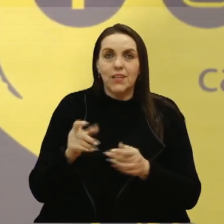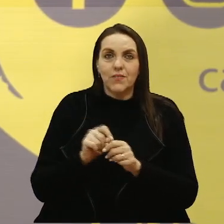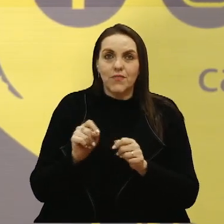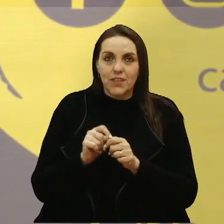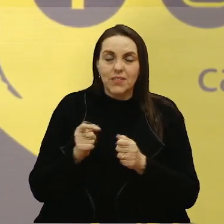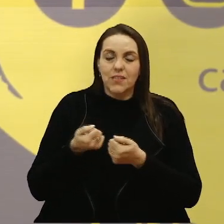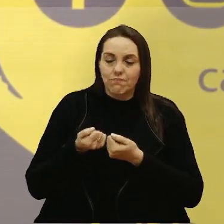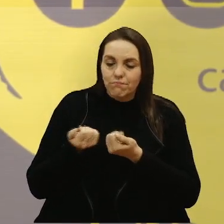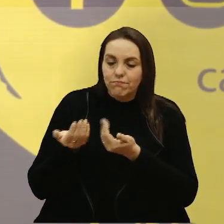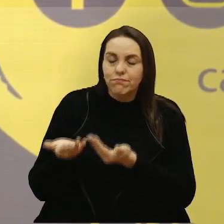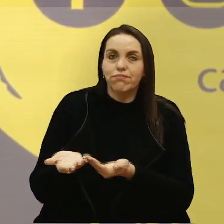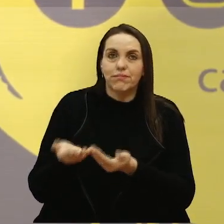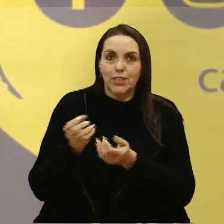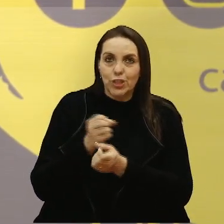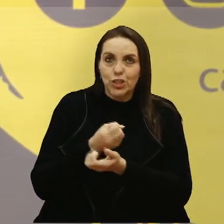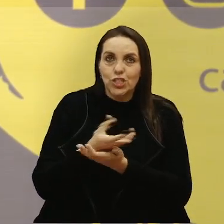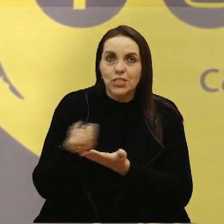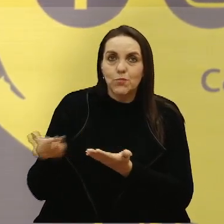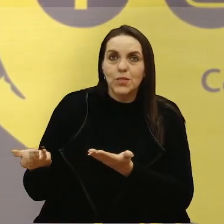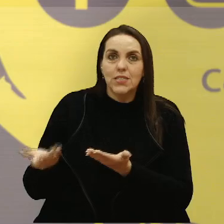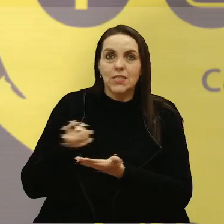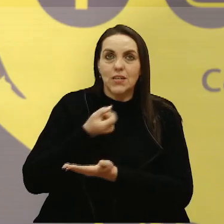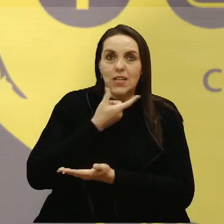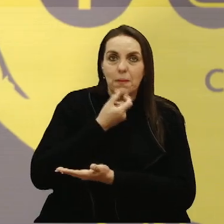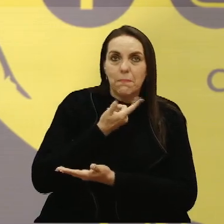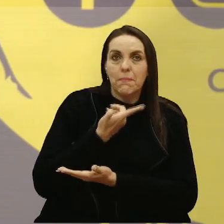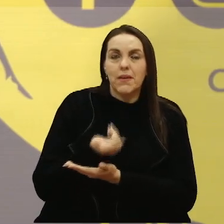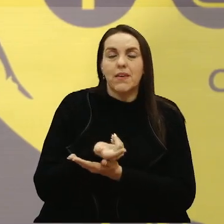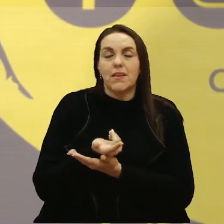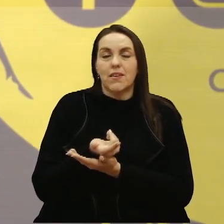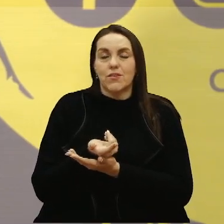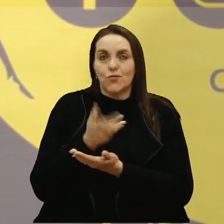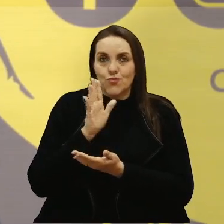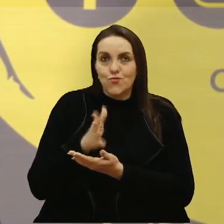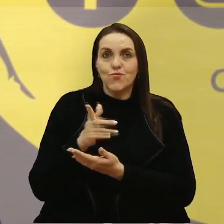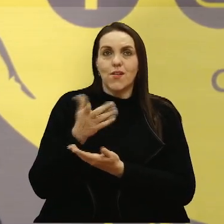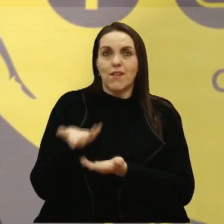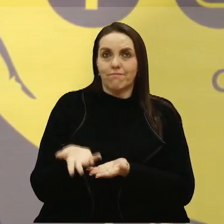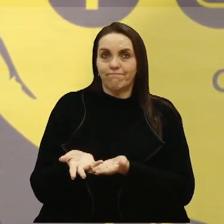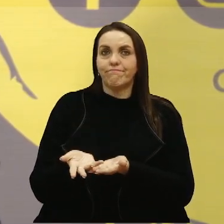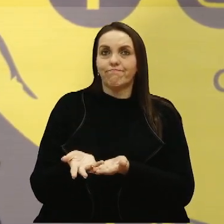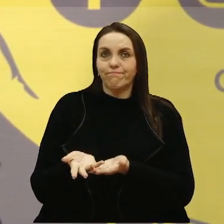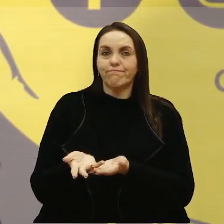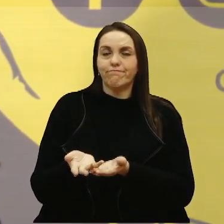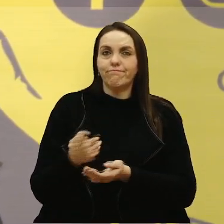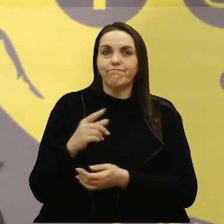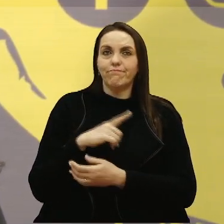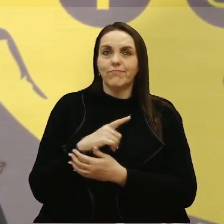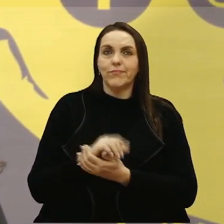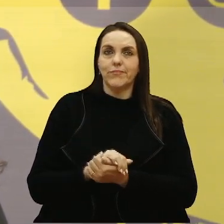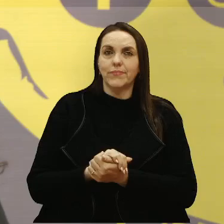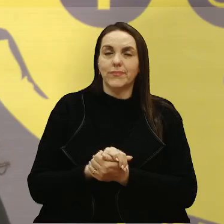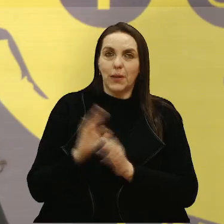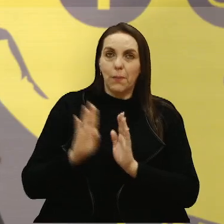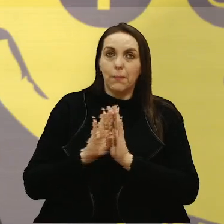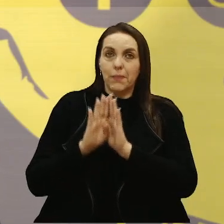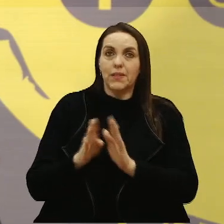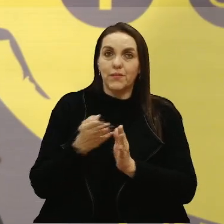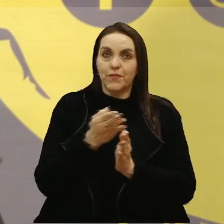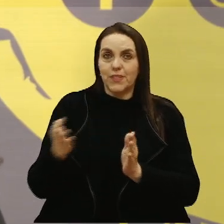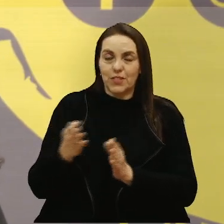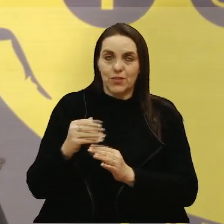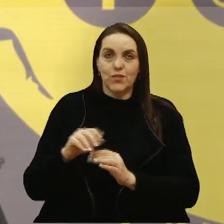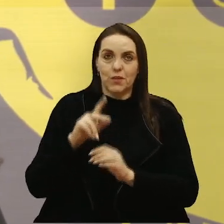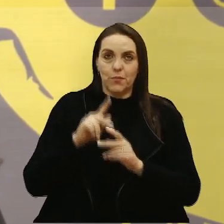a distribuição de remédios, de medicamentos, que já é digamos assim, um benefício que a população